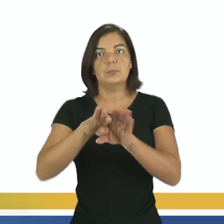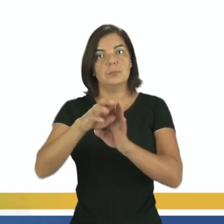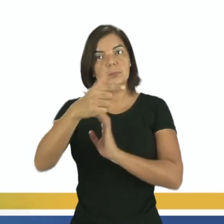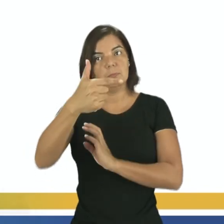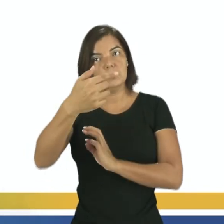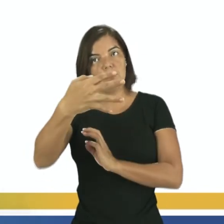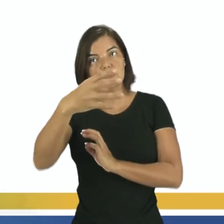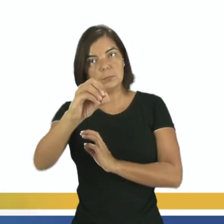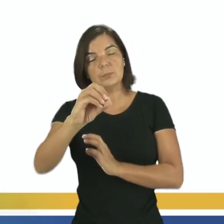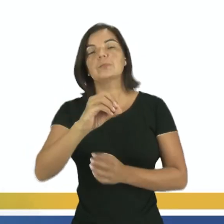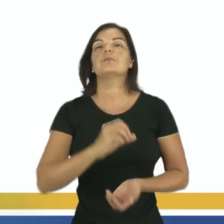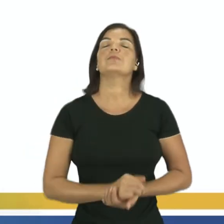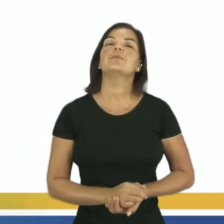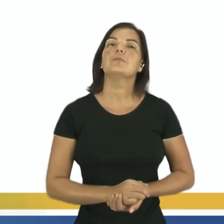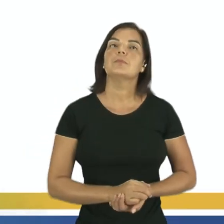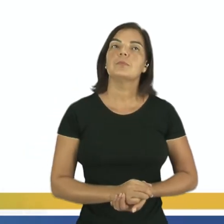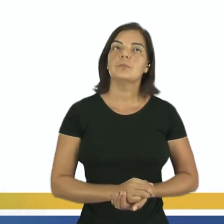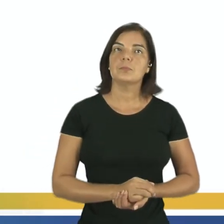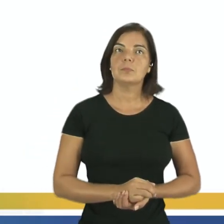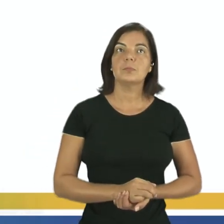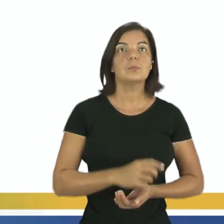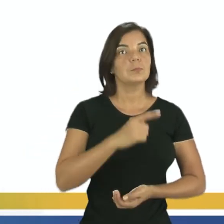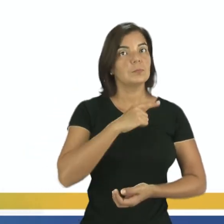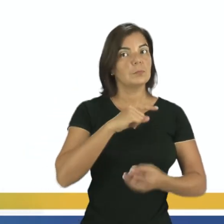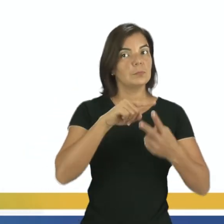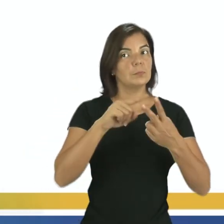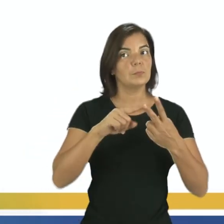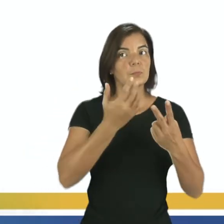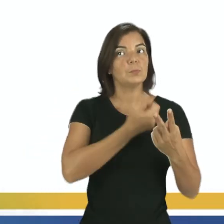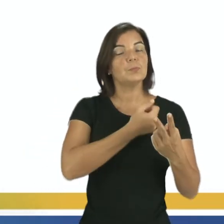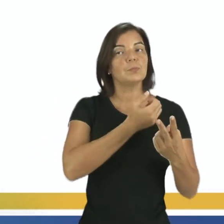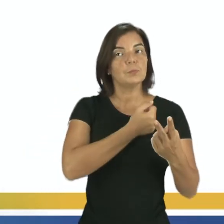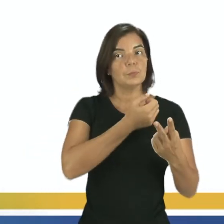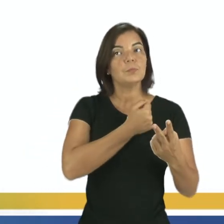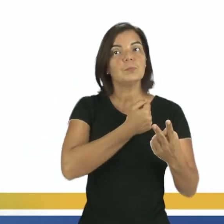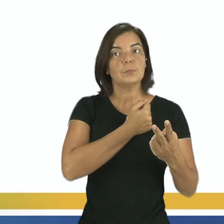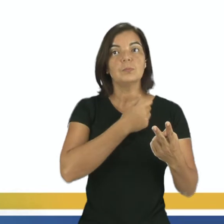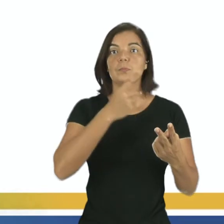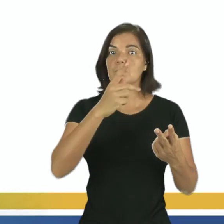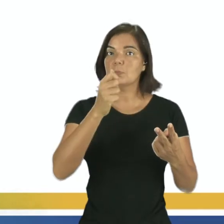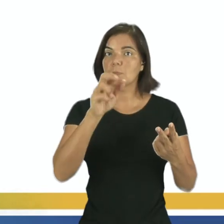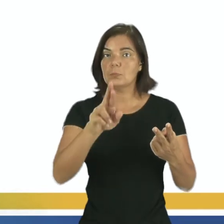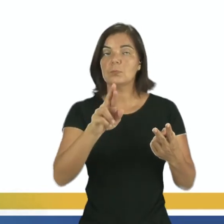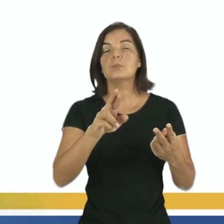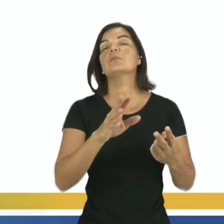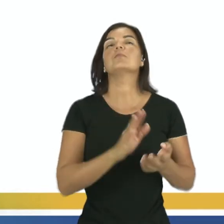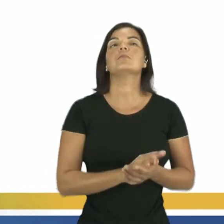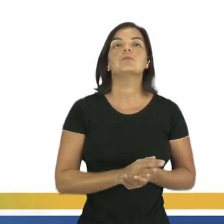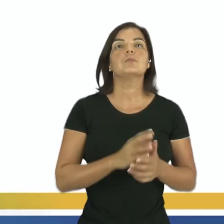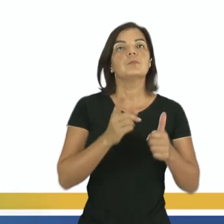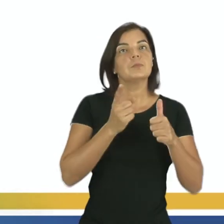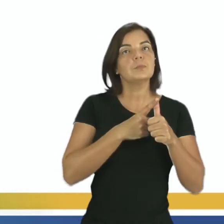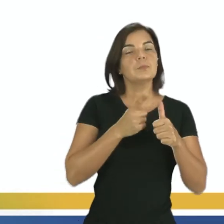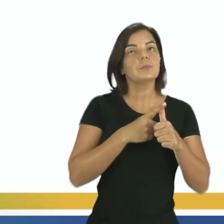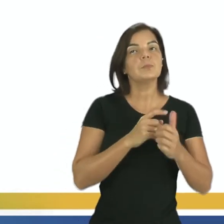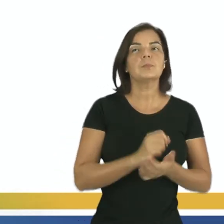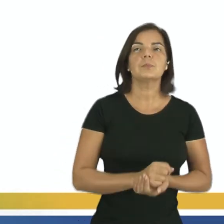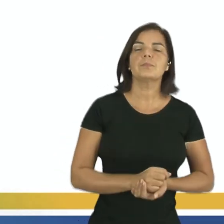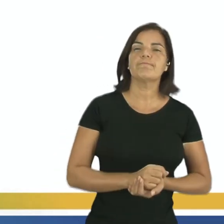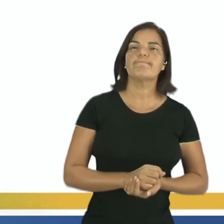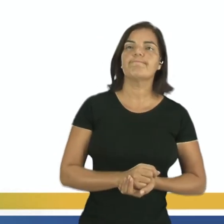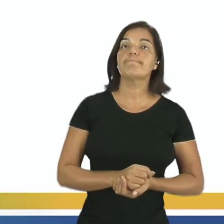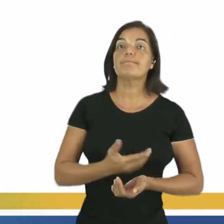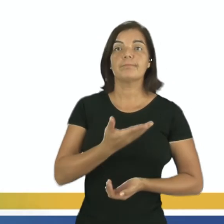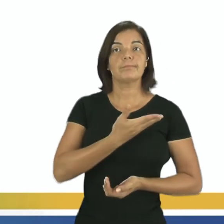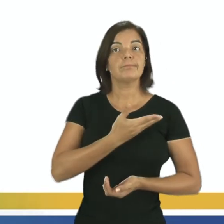e 240. Nós temos aí dois números pares, né? E eu vou fazer aí a decomposição prima deles. Então a